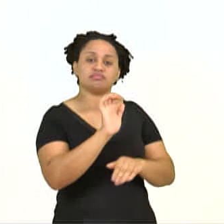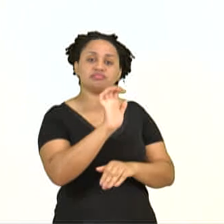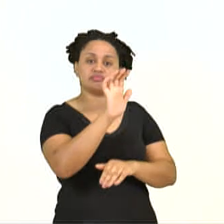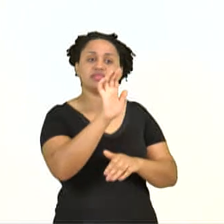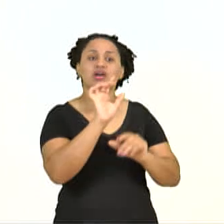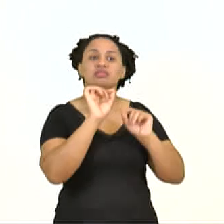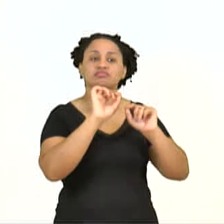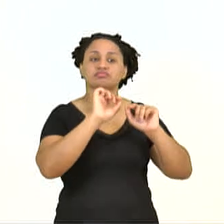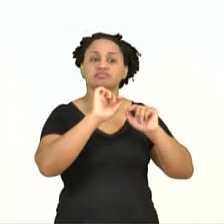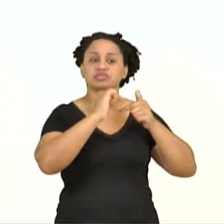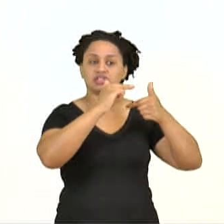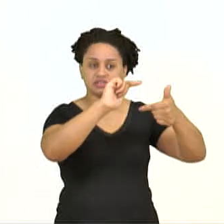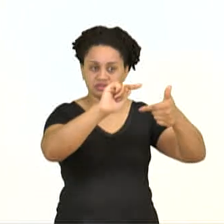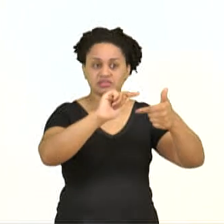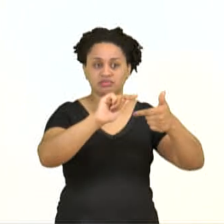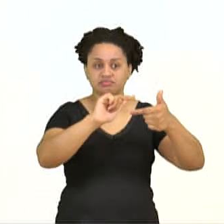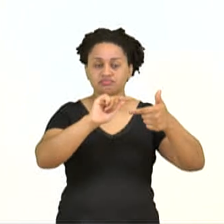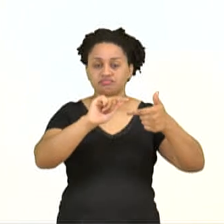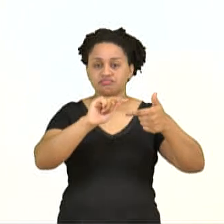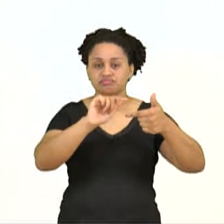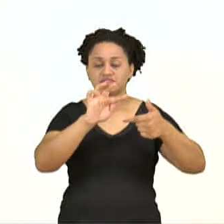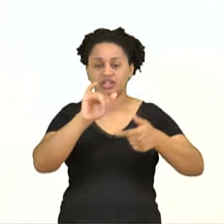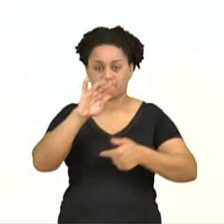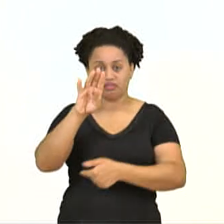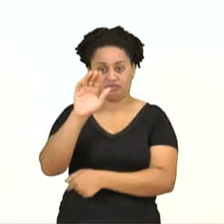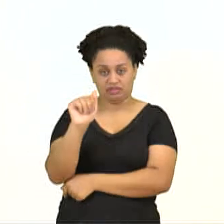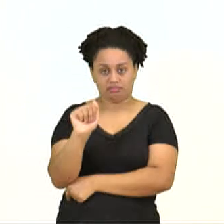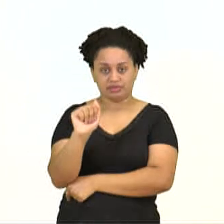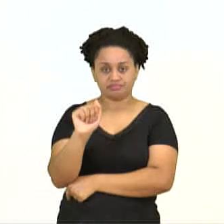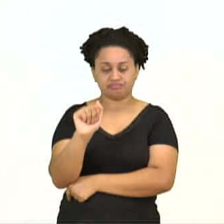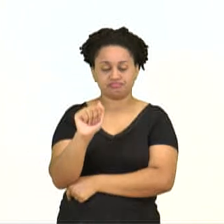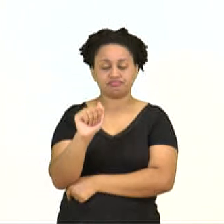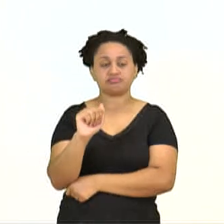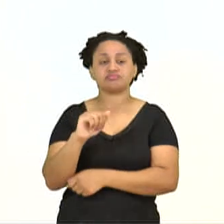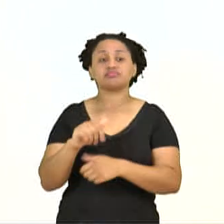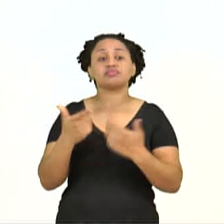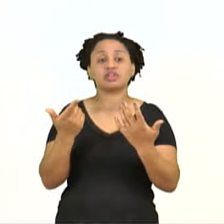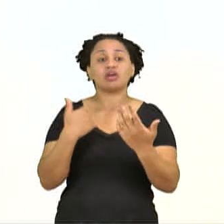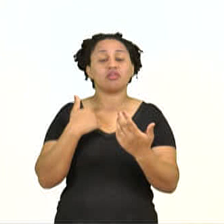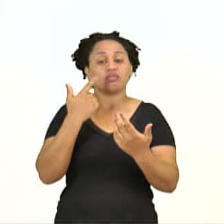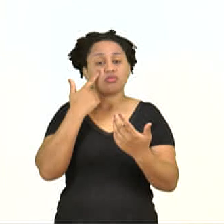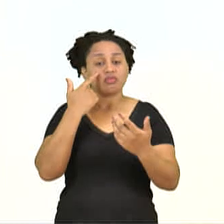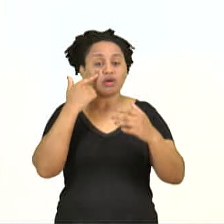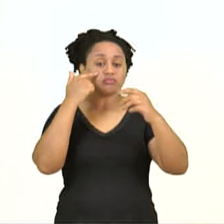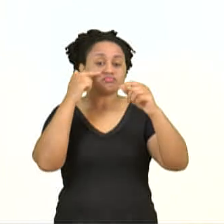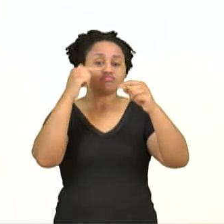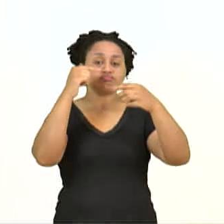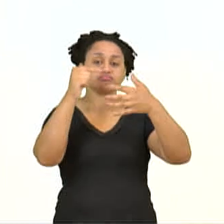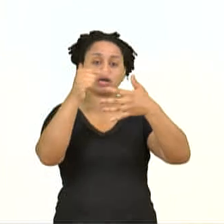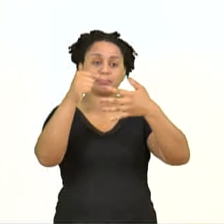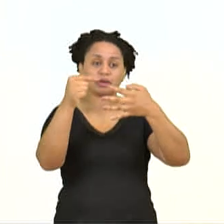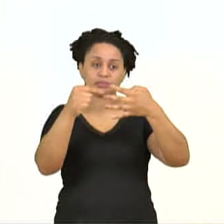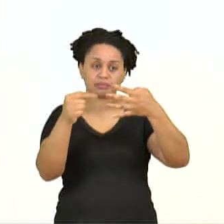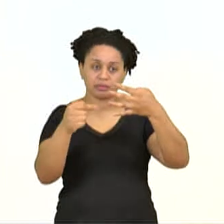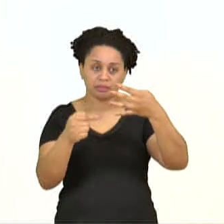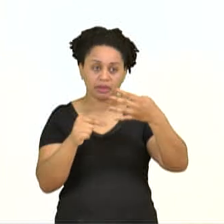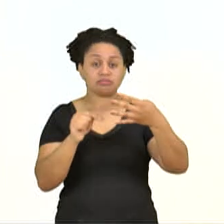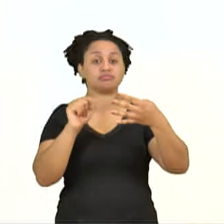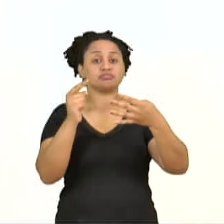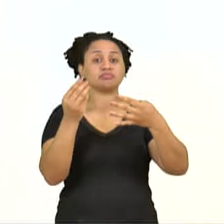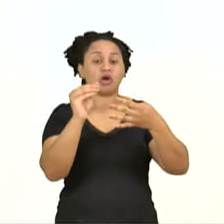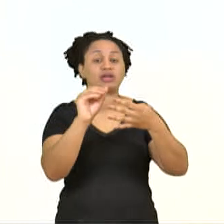Federação Internacional de Basquetebol. Sendo assim, considere as alternativas e assinale verdadeiro